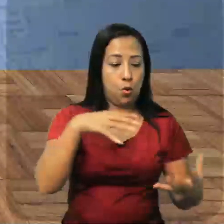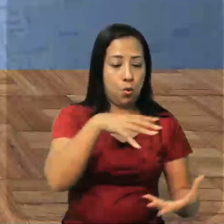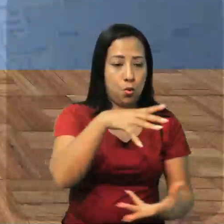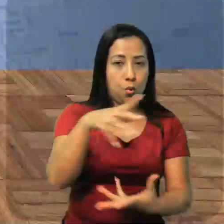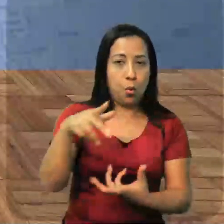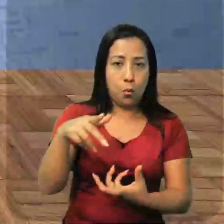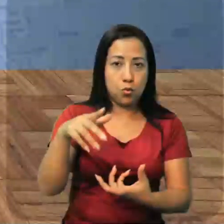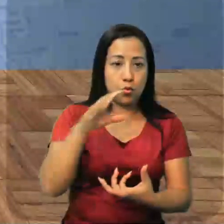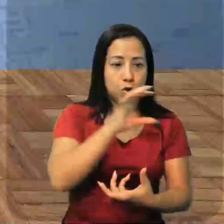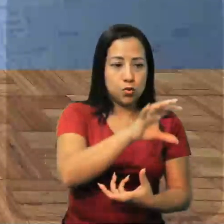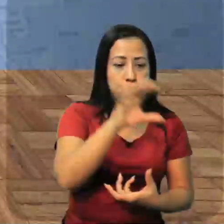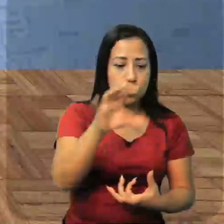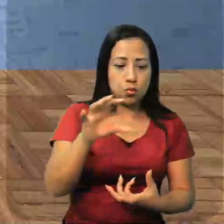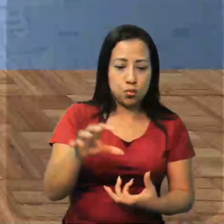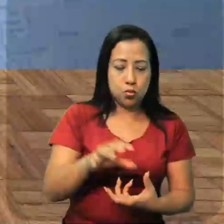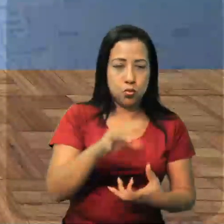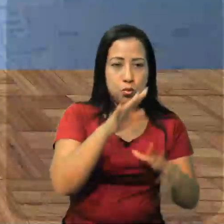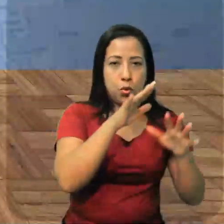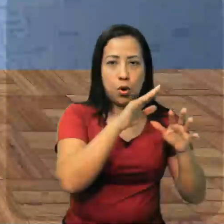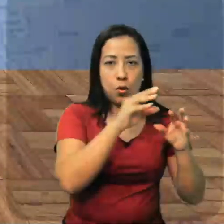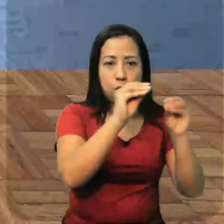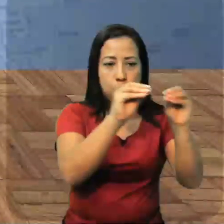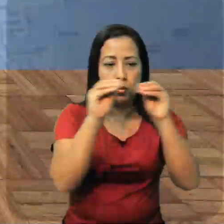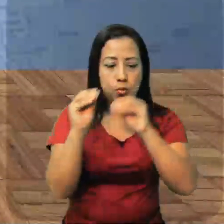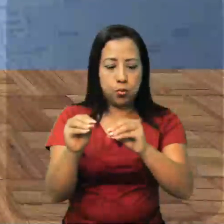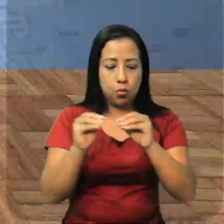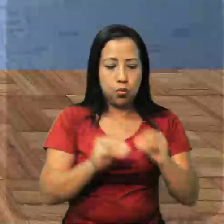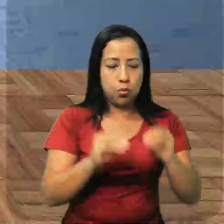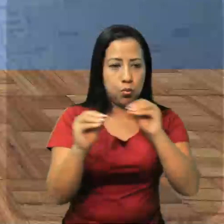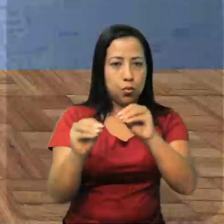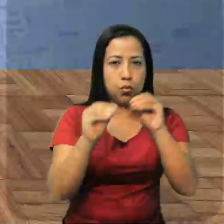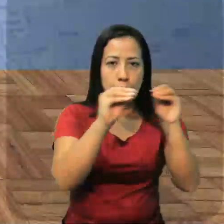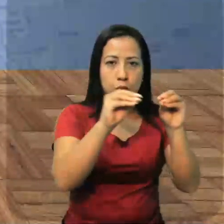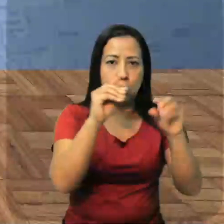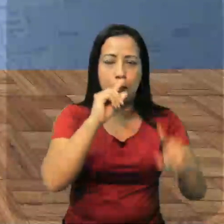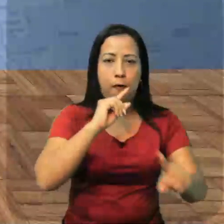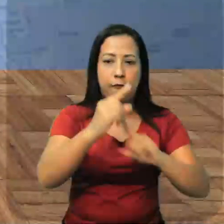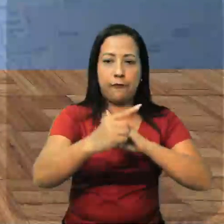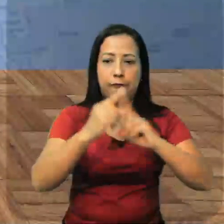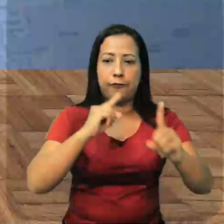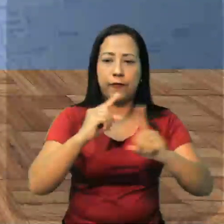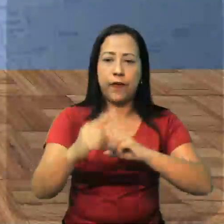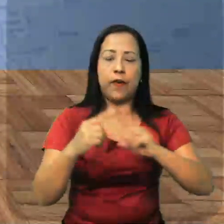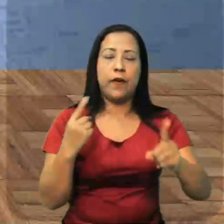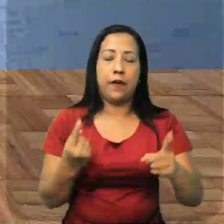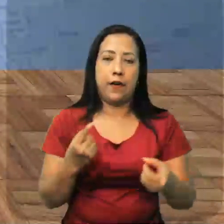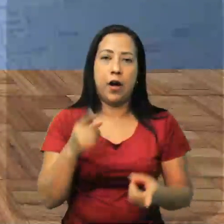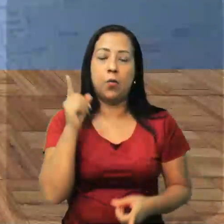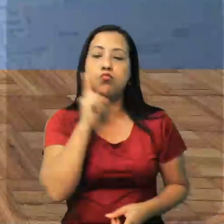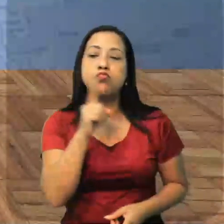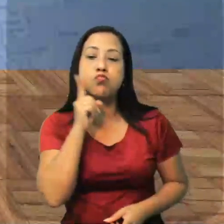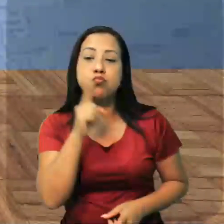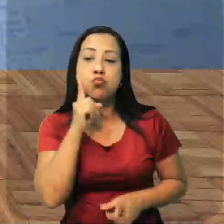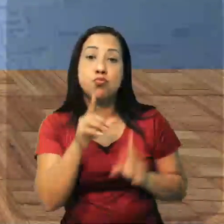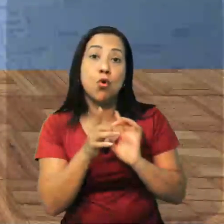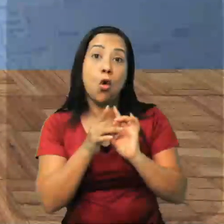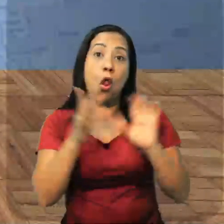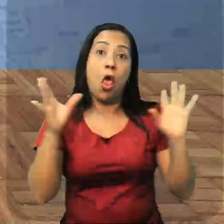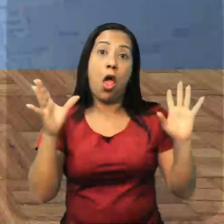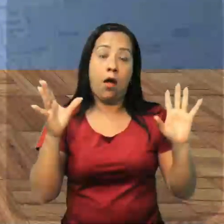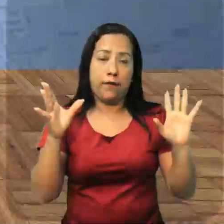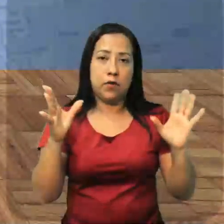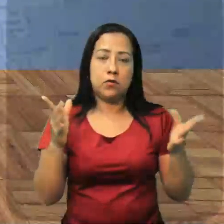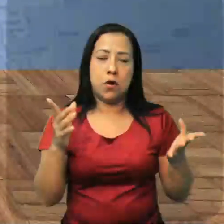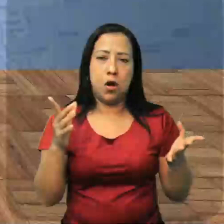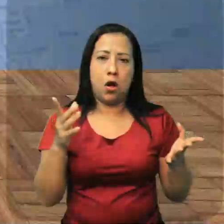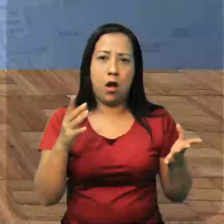Se os Estados Unidos abrissem suas fronteiras, milhares de pessoas de regiões mais pobres